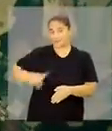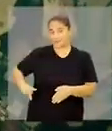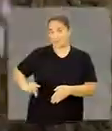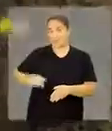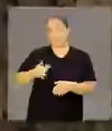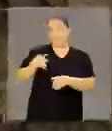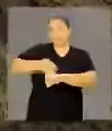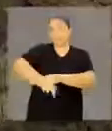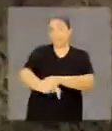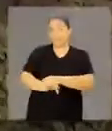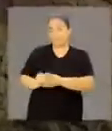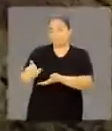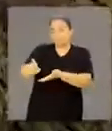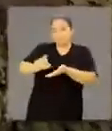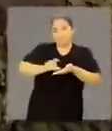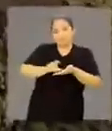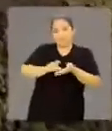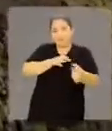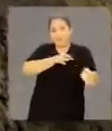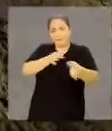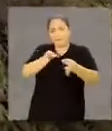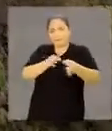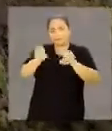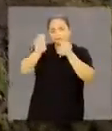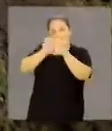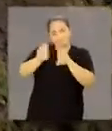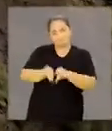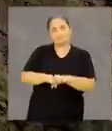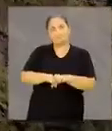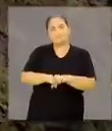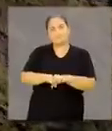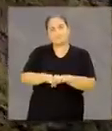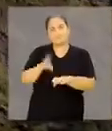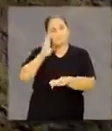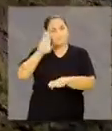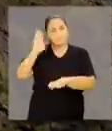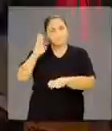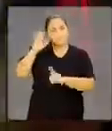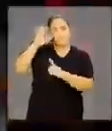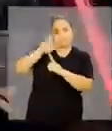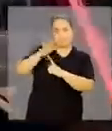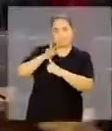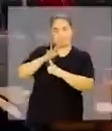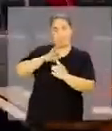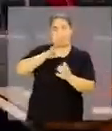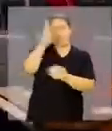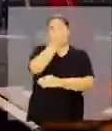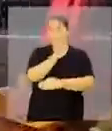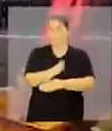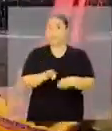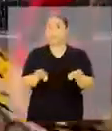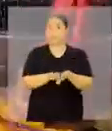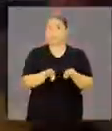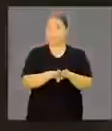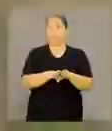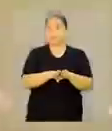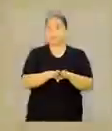estruturantes, essenciais ao Paraná, ao Brasil e, por consequência, a todos os países da região.